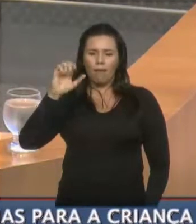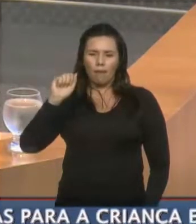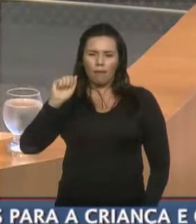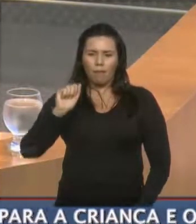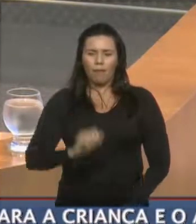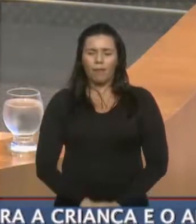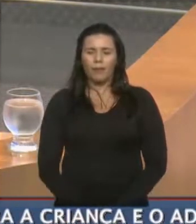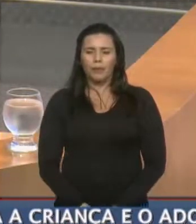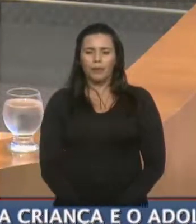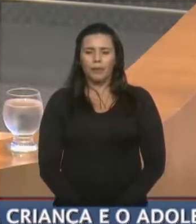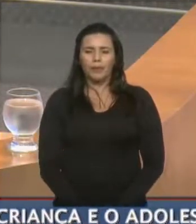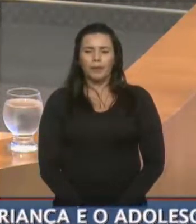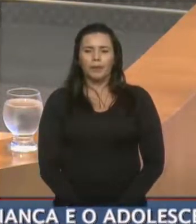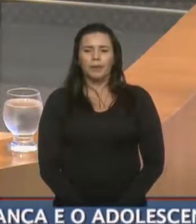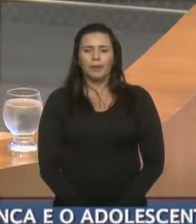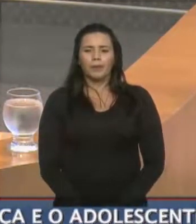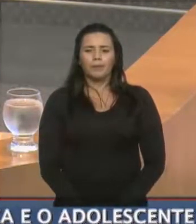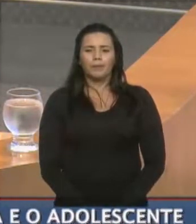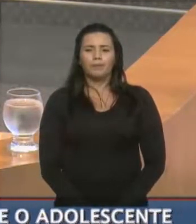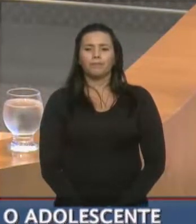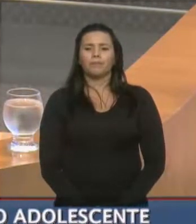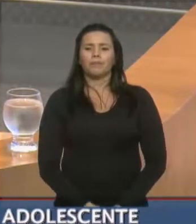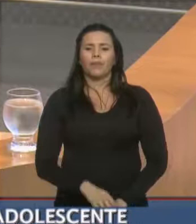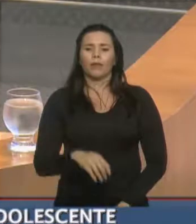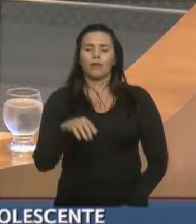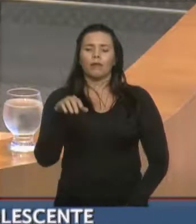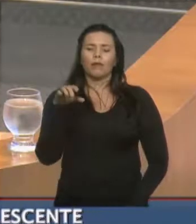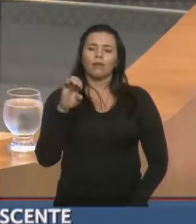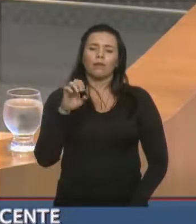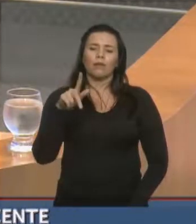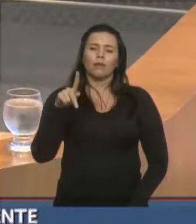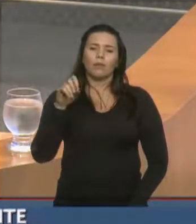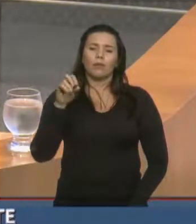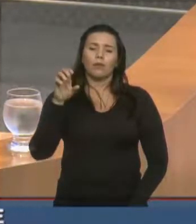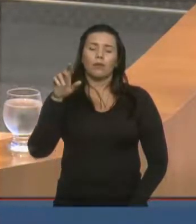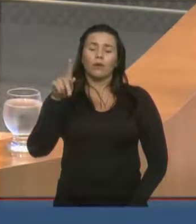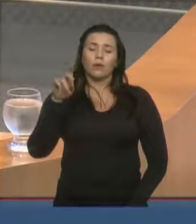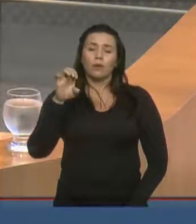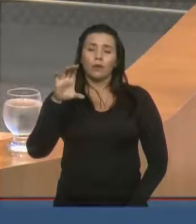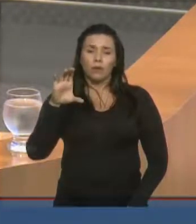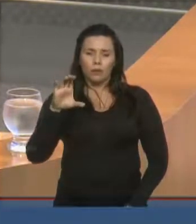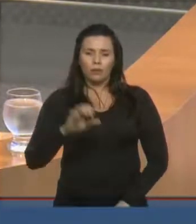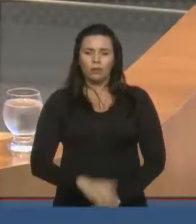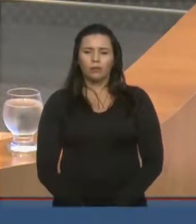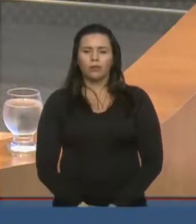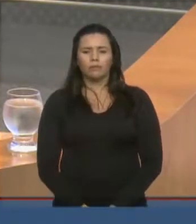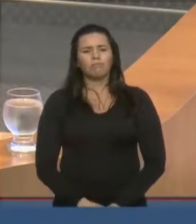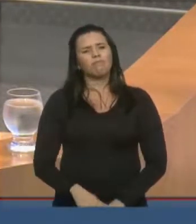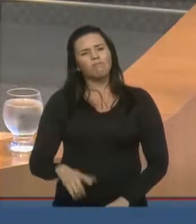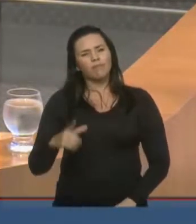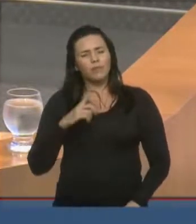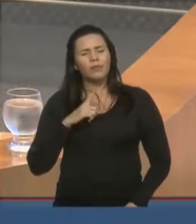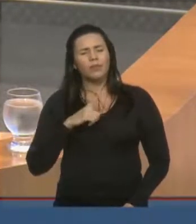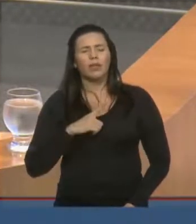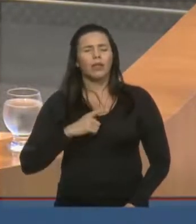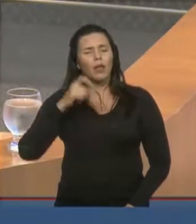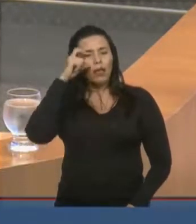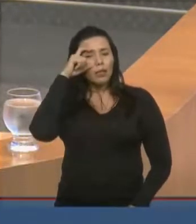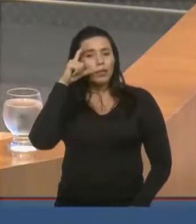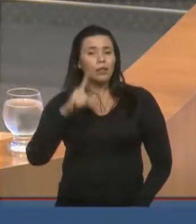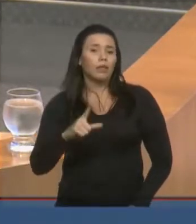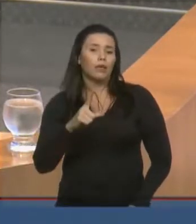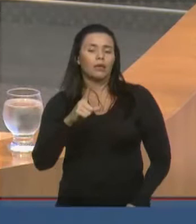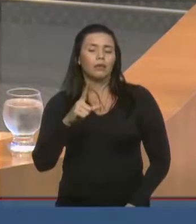A nenhuma categoria, a nenhuma classe é dado colocar os seus interesses particulares sobre o interesse público. É ao contrário. Se